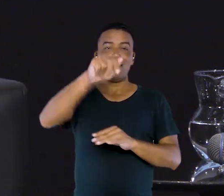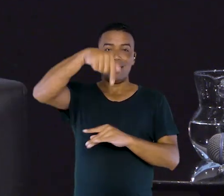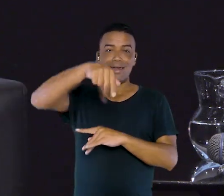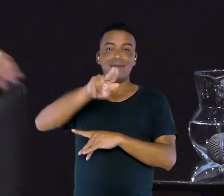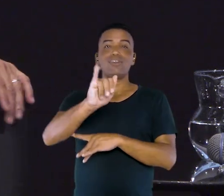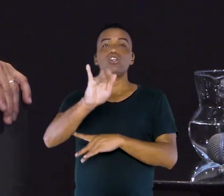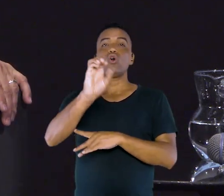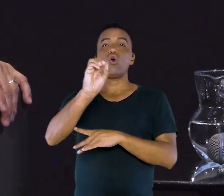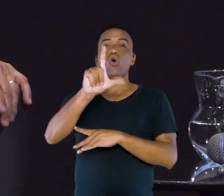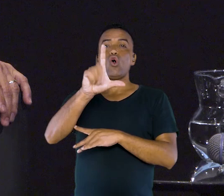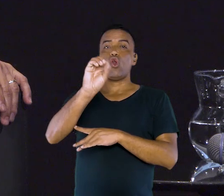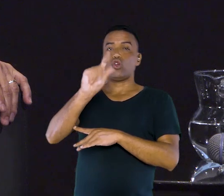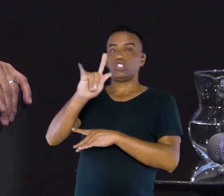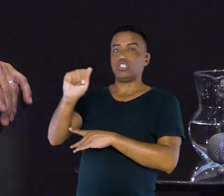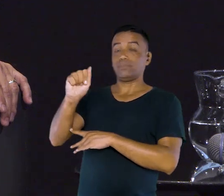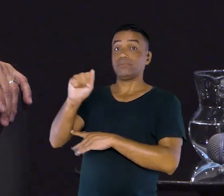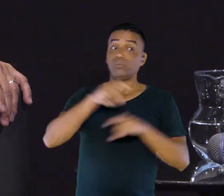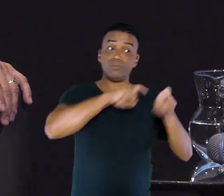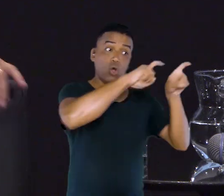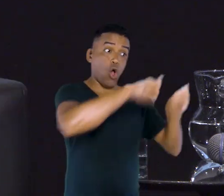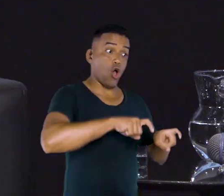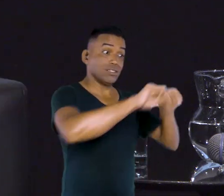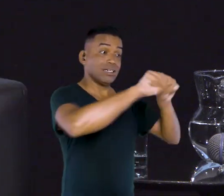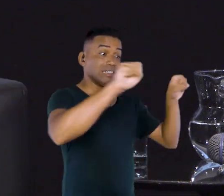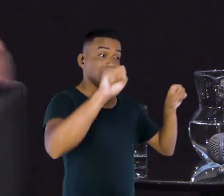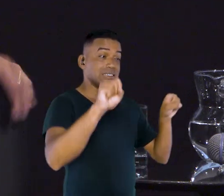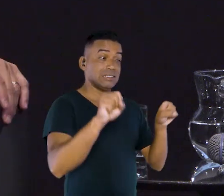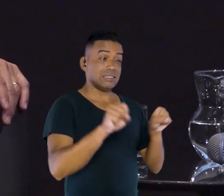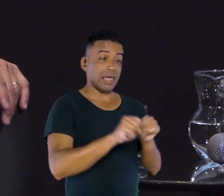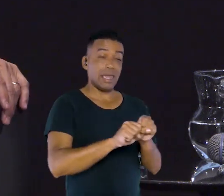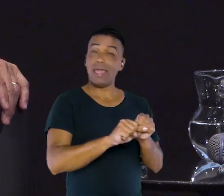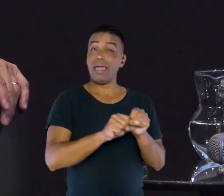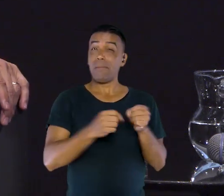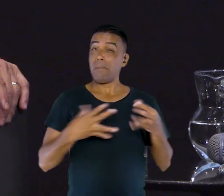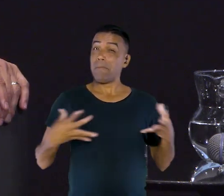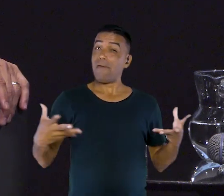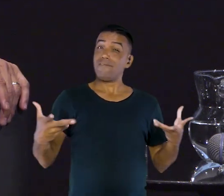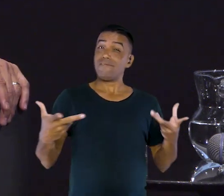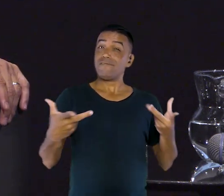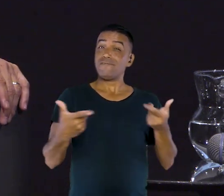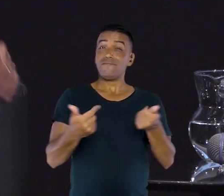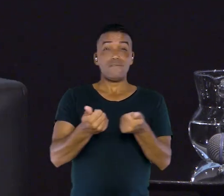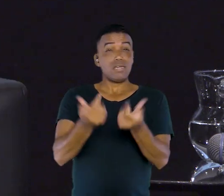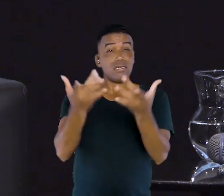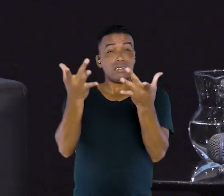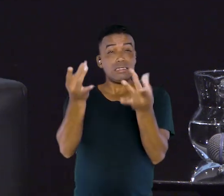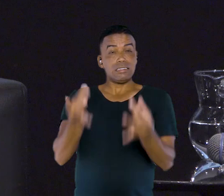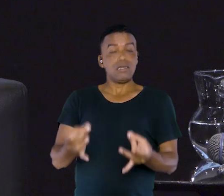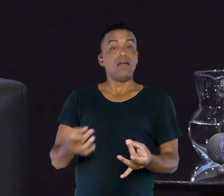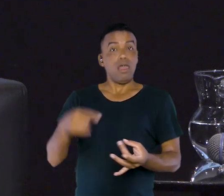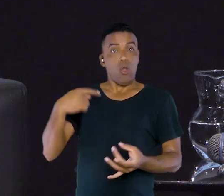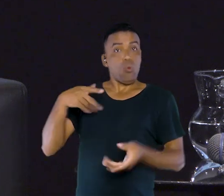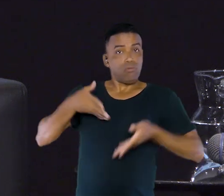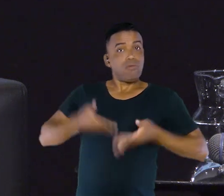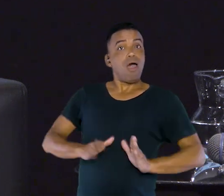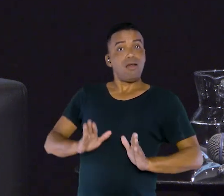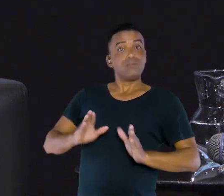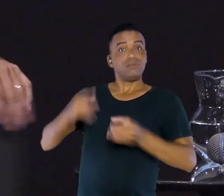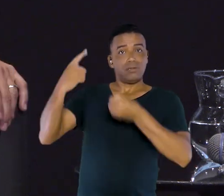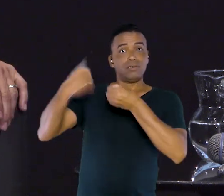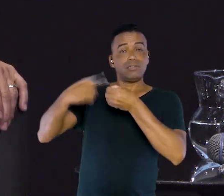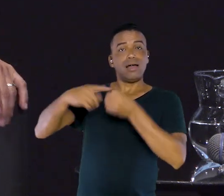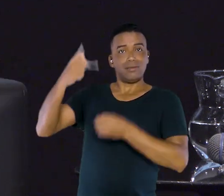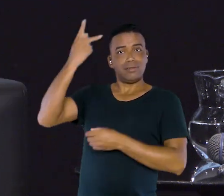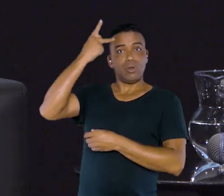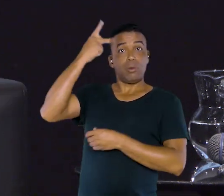você, as roças são sistemas de conhecimento muito complexos e muito sofisticados. E eu sou paulistano, né, aqui de São Paulo,